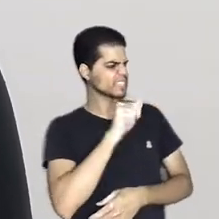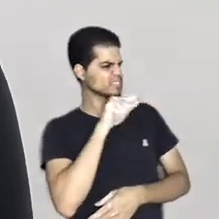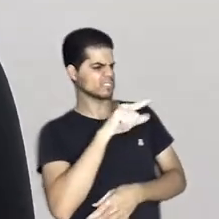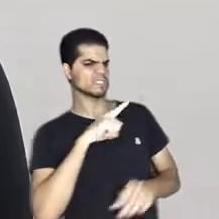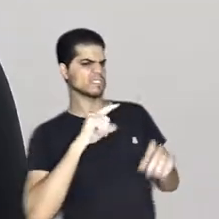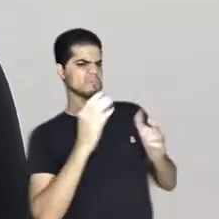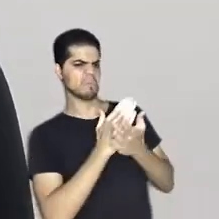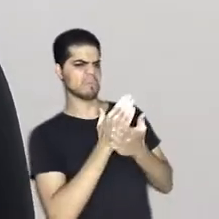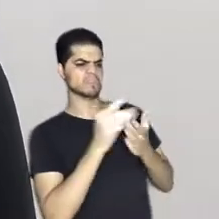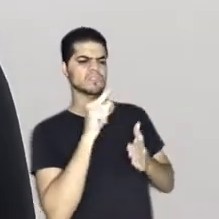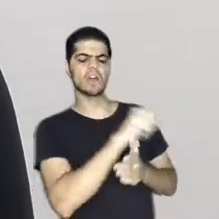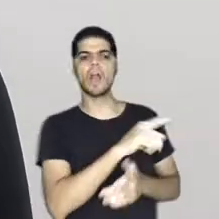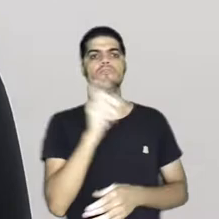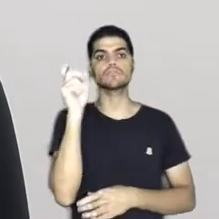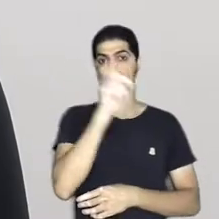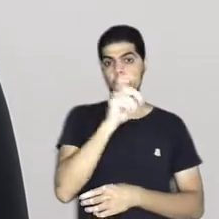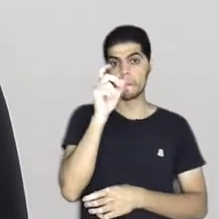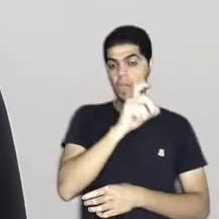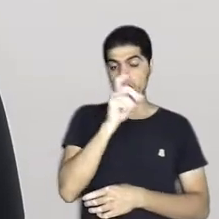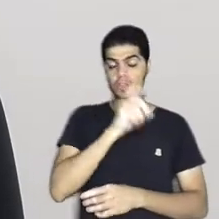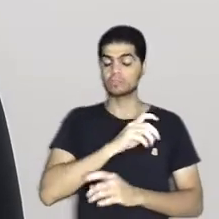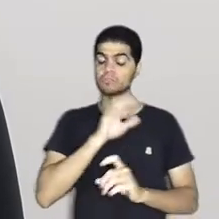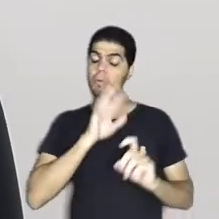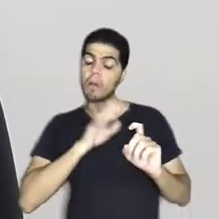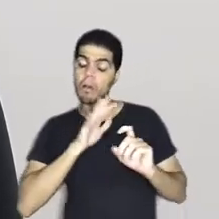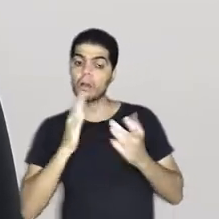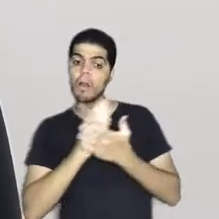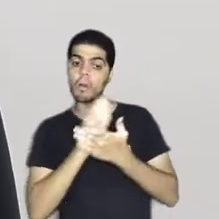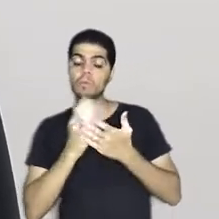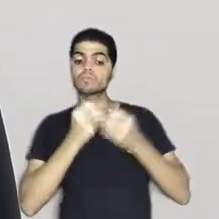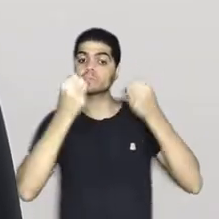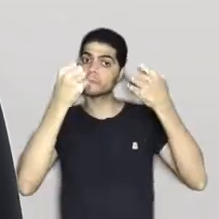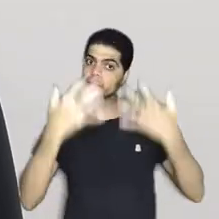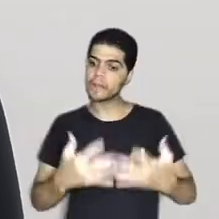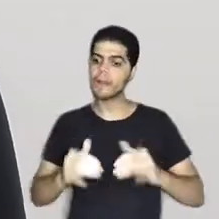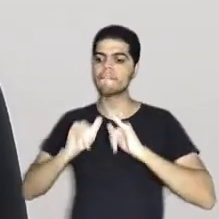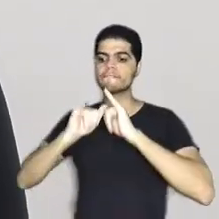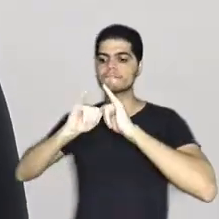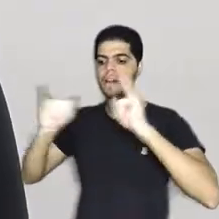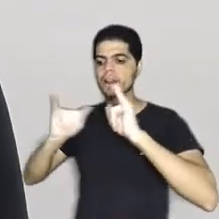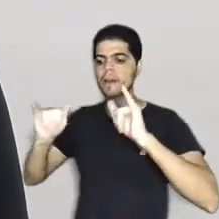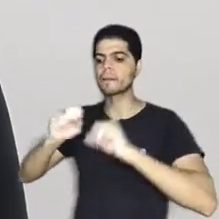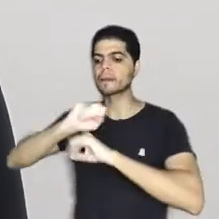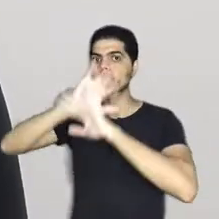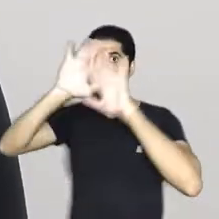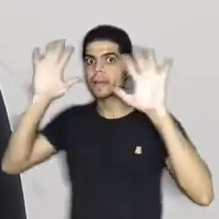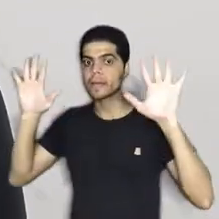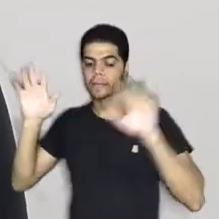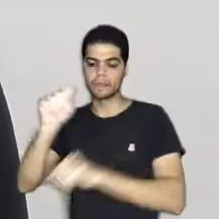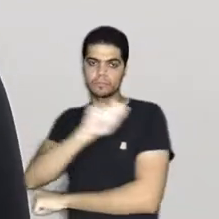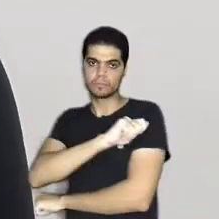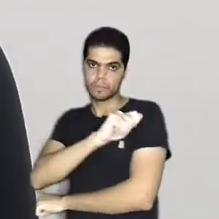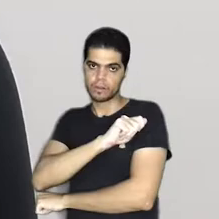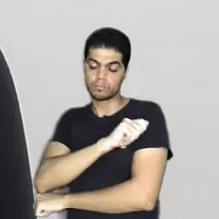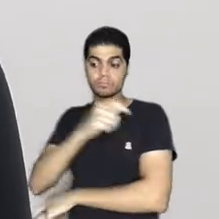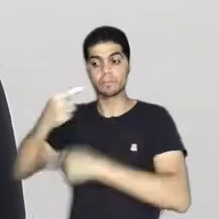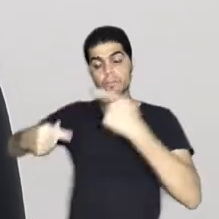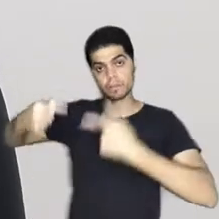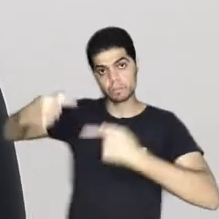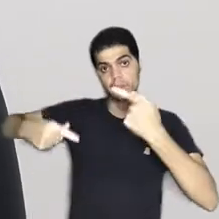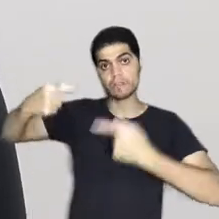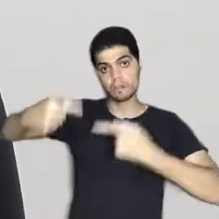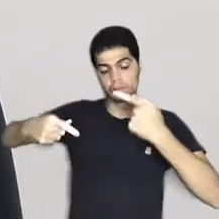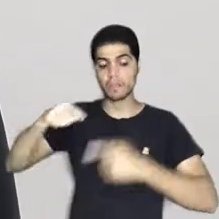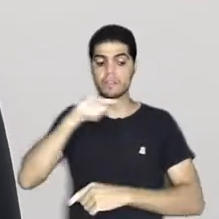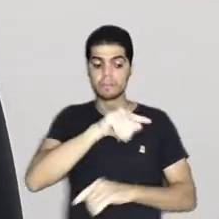gente tire os mitos sobre o tema dos alunos, mas também debater qual é